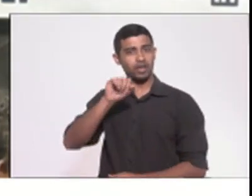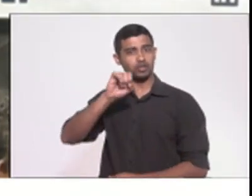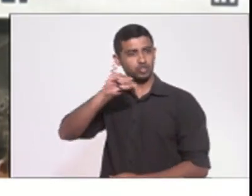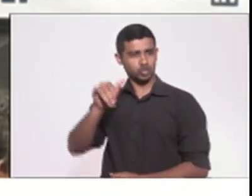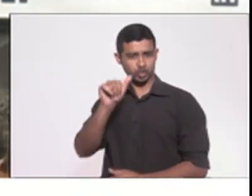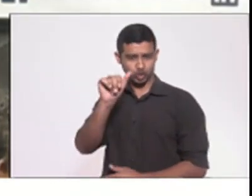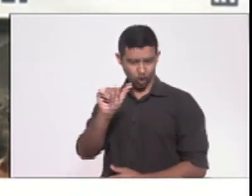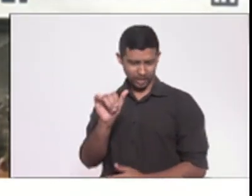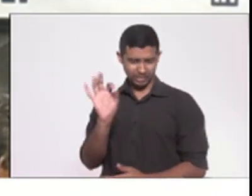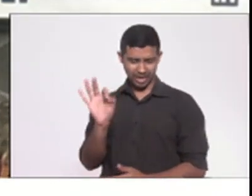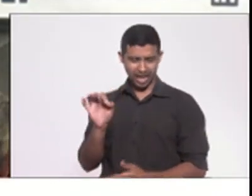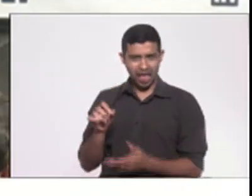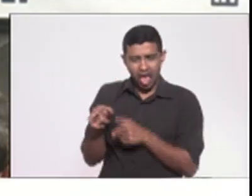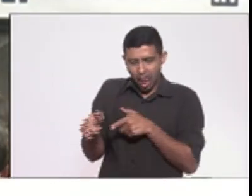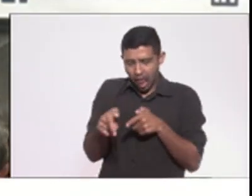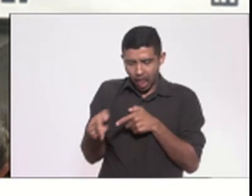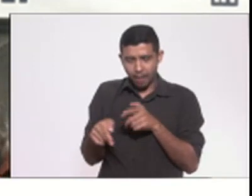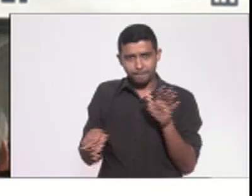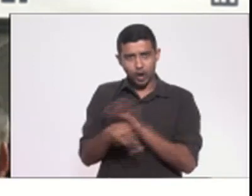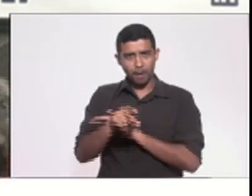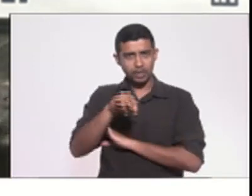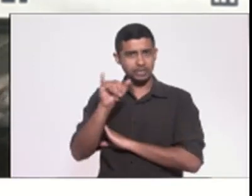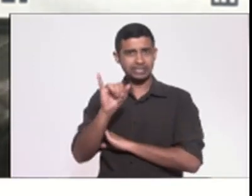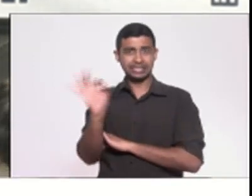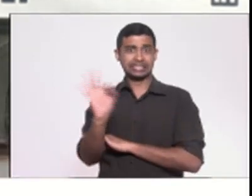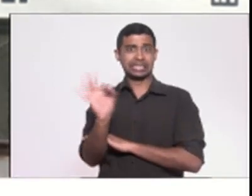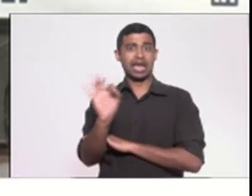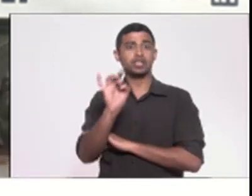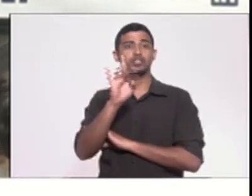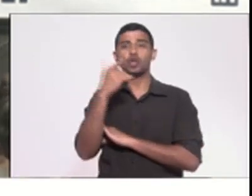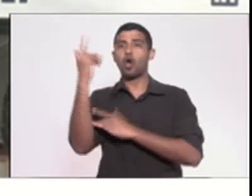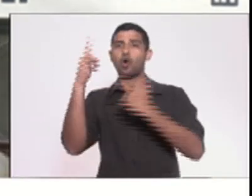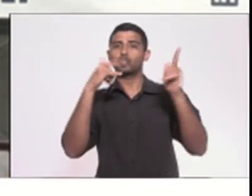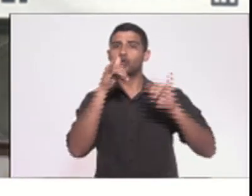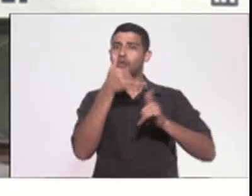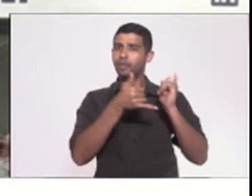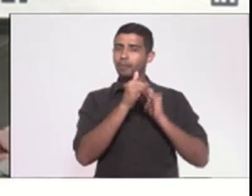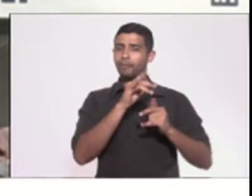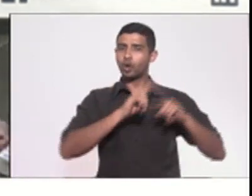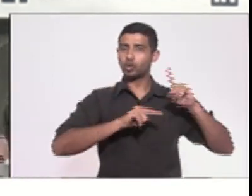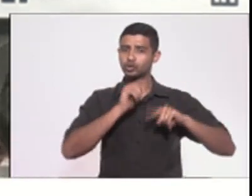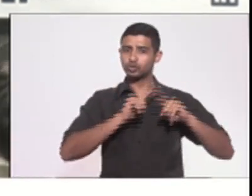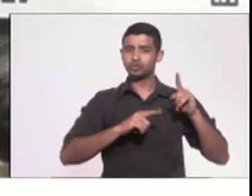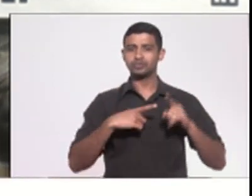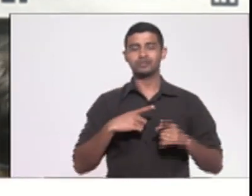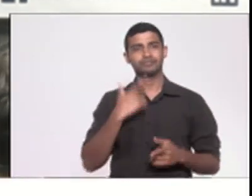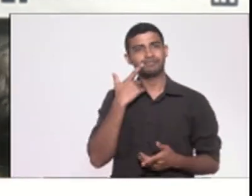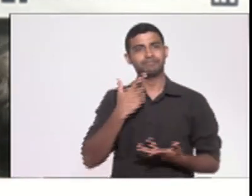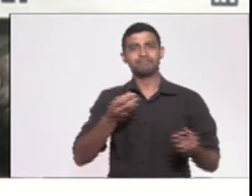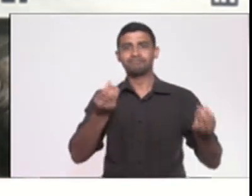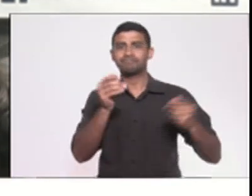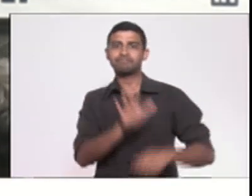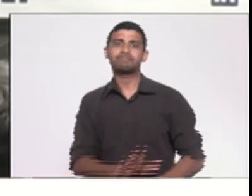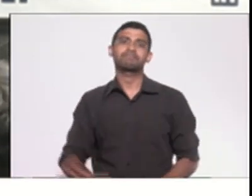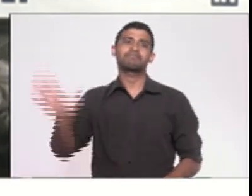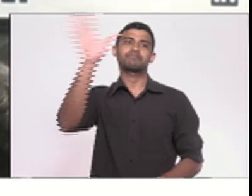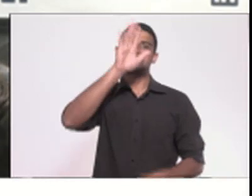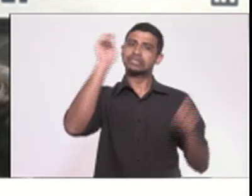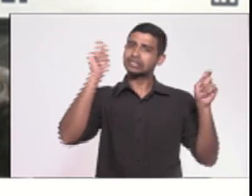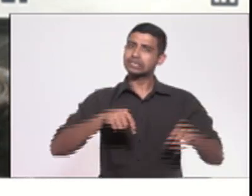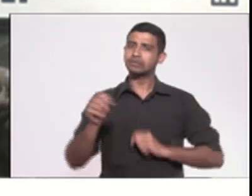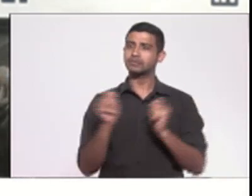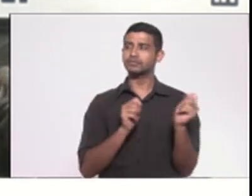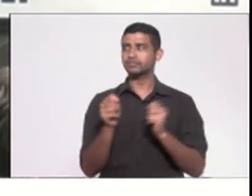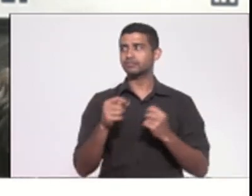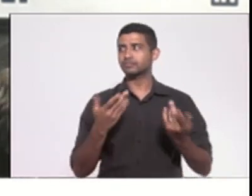nenhum fertilizante de nitrogênio, somente outros fertilizantes, e a gente tem essa magnitude de economia.